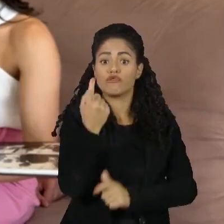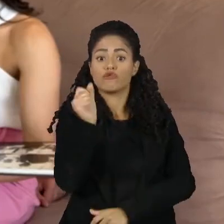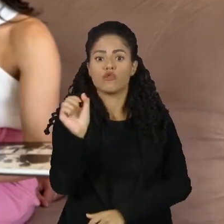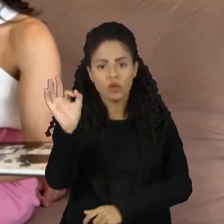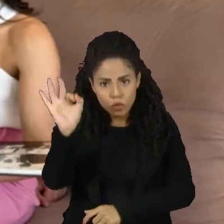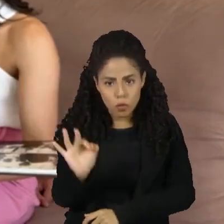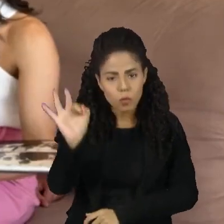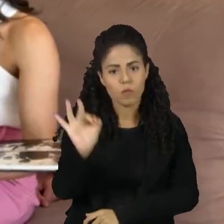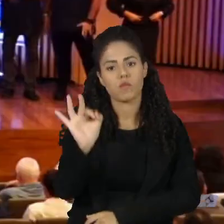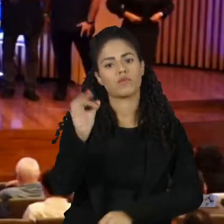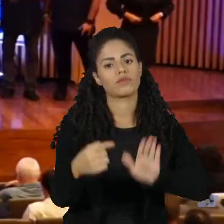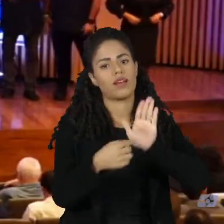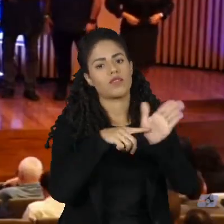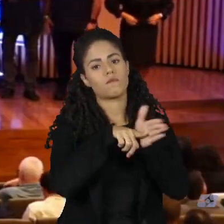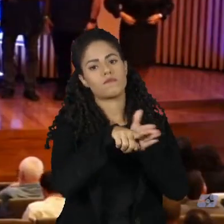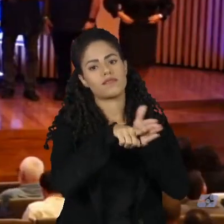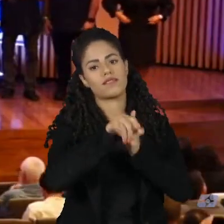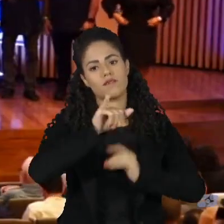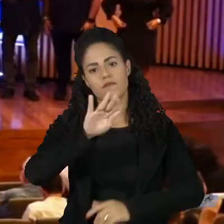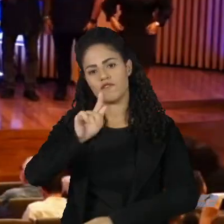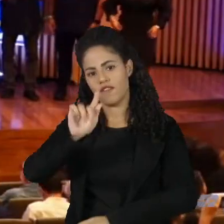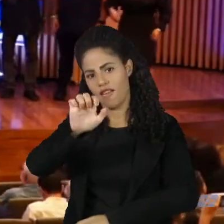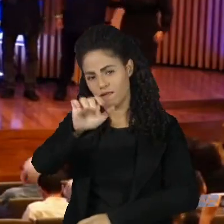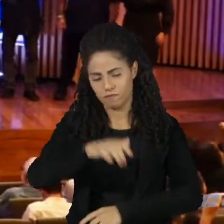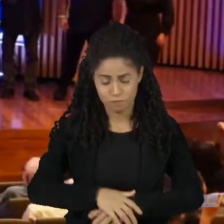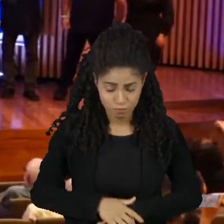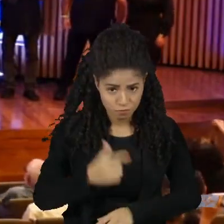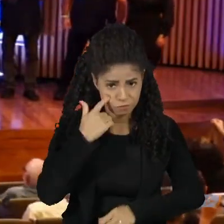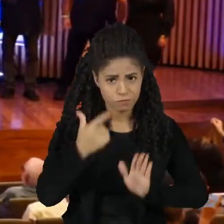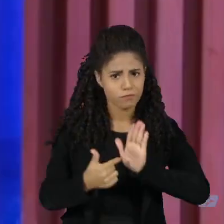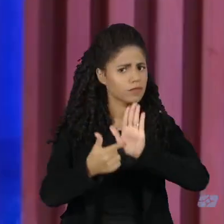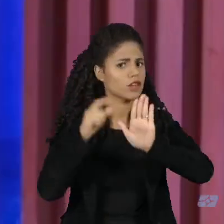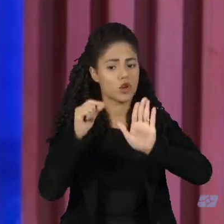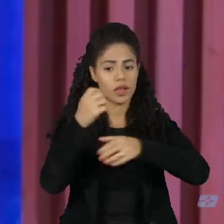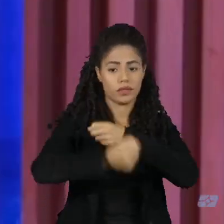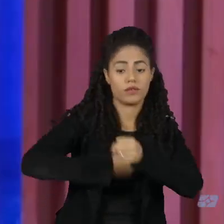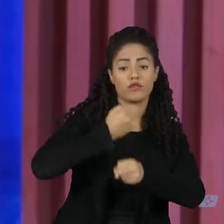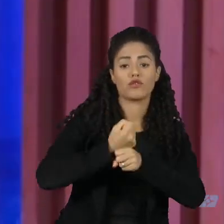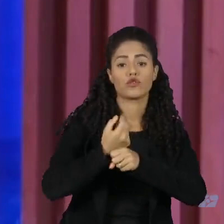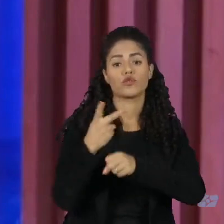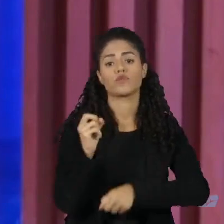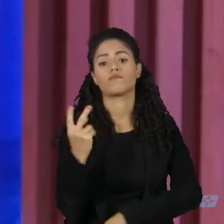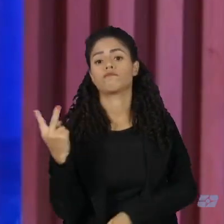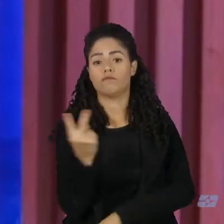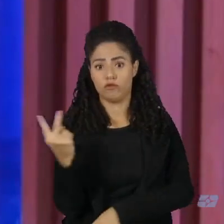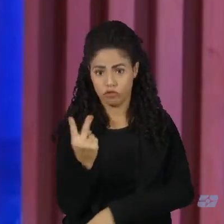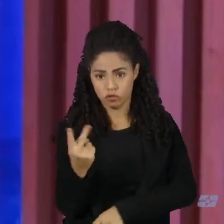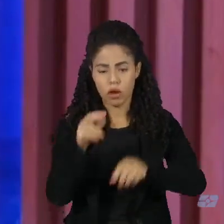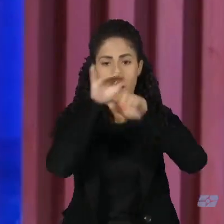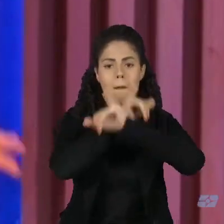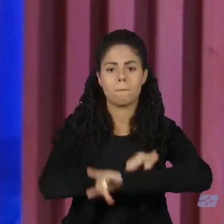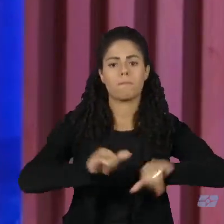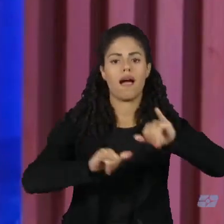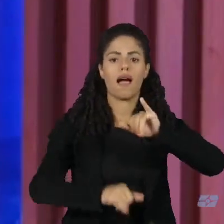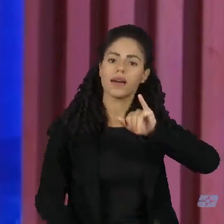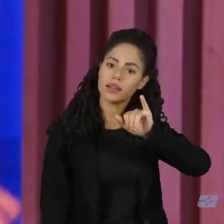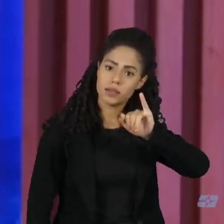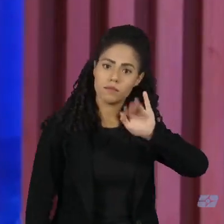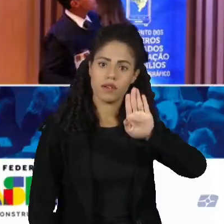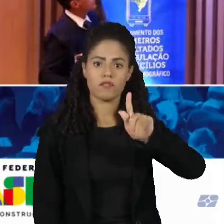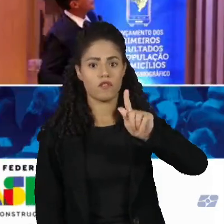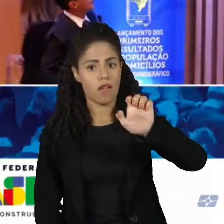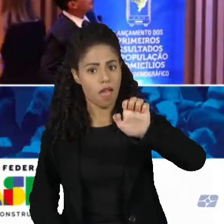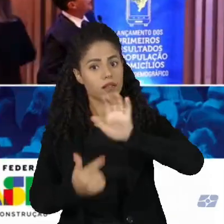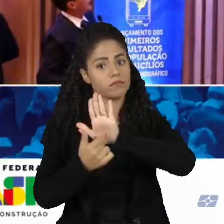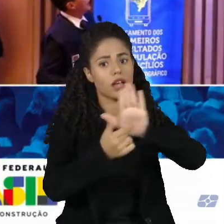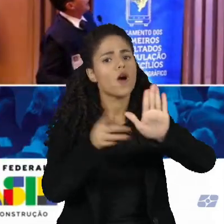18%, segundo o IBGE. Os dados estão no primeiro relatório do Censo Demográfico de 2022, divulgado pelo IBGE nesta